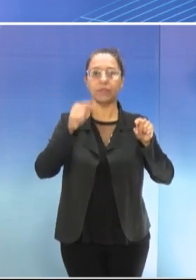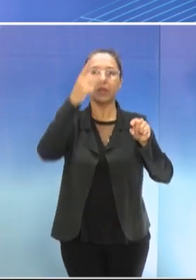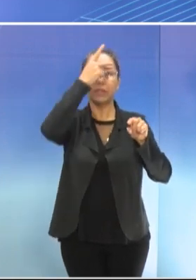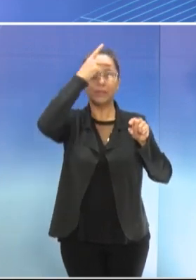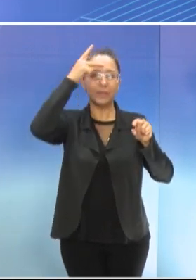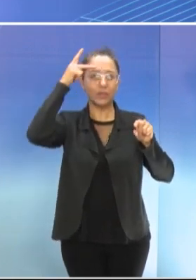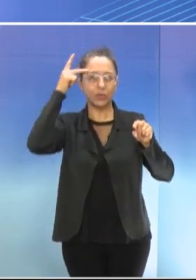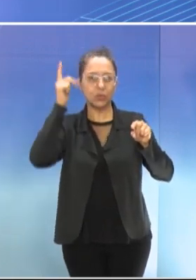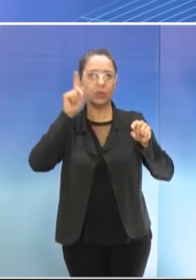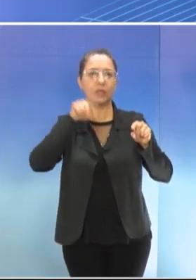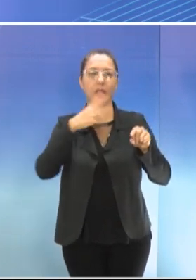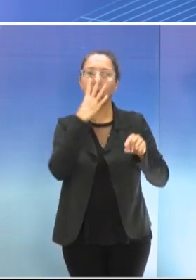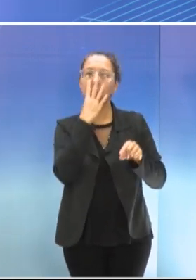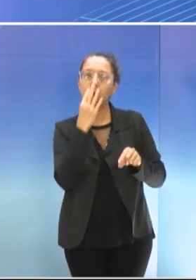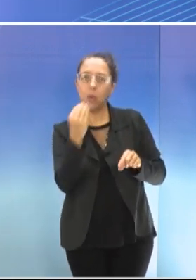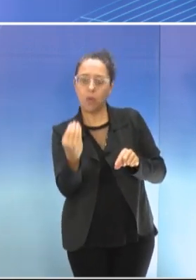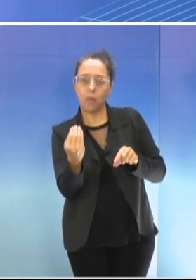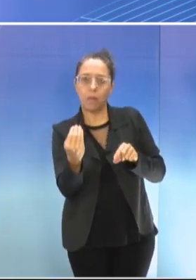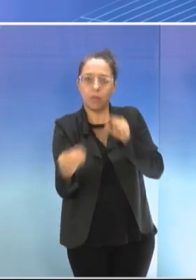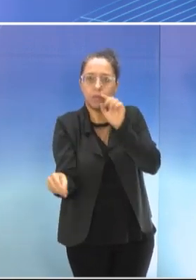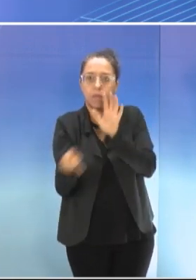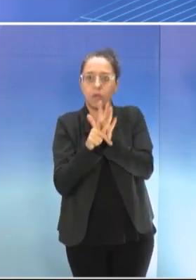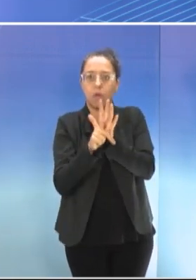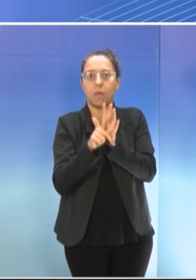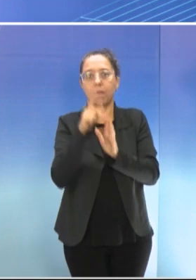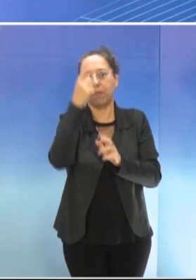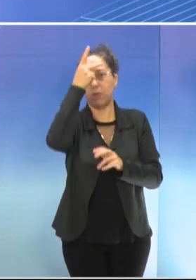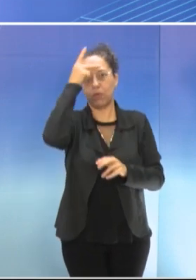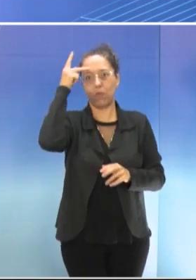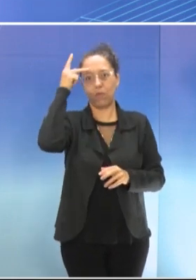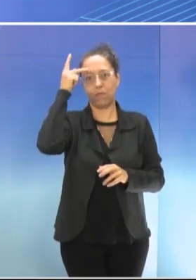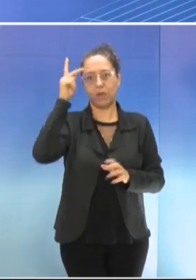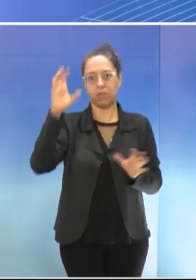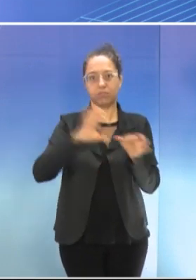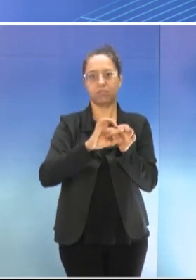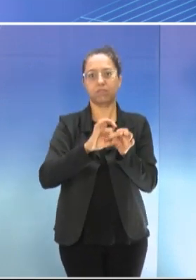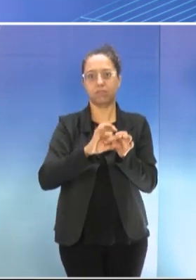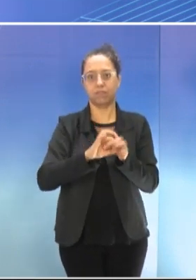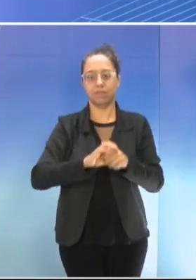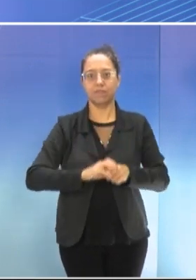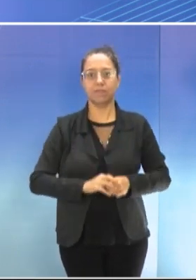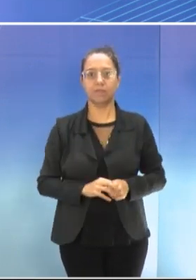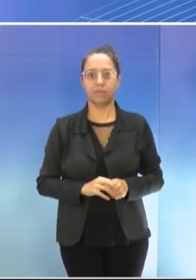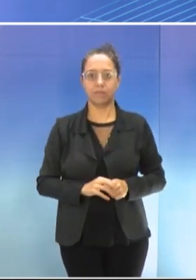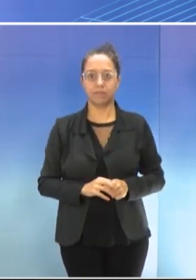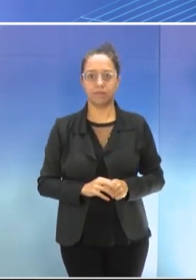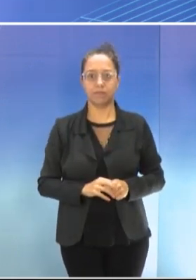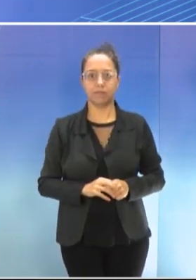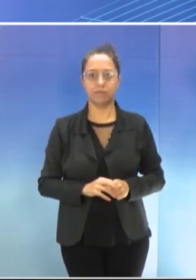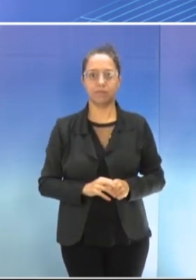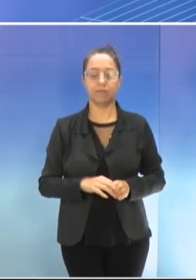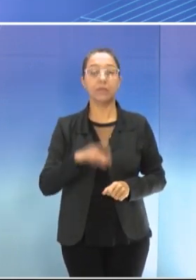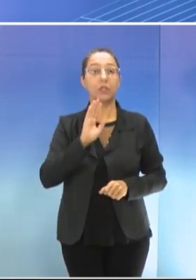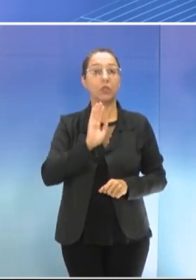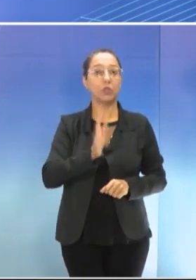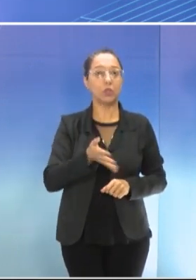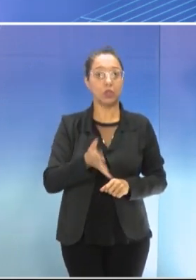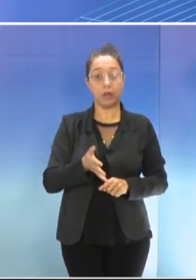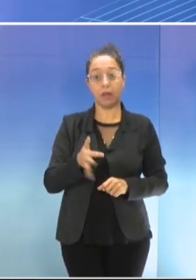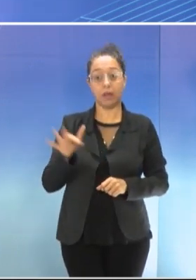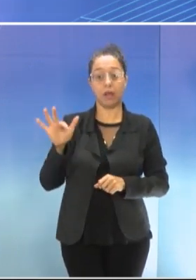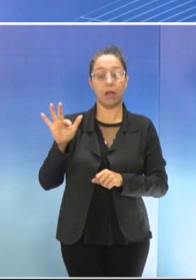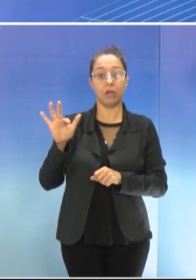famosa que é: o homem é o lobo do próprio homem, tá? Esse é o